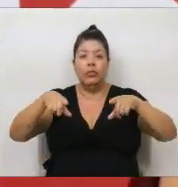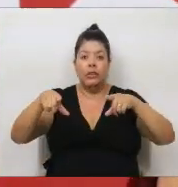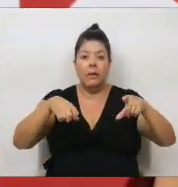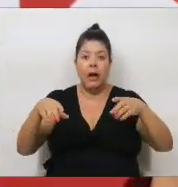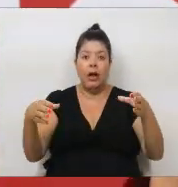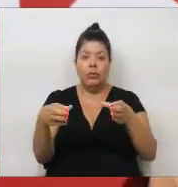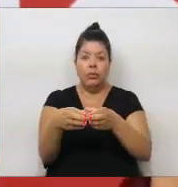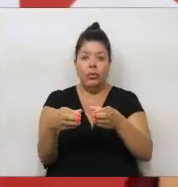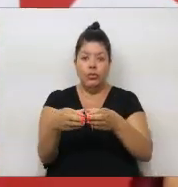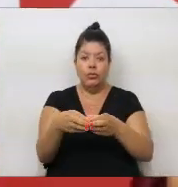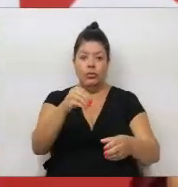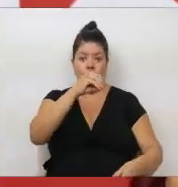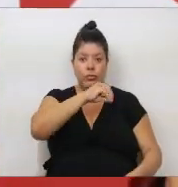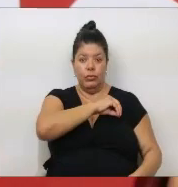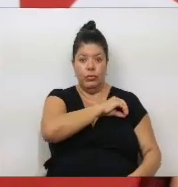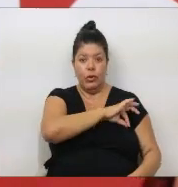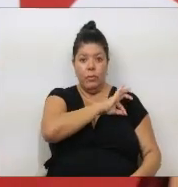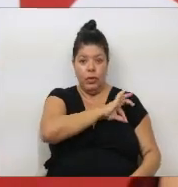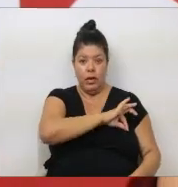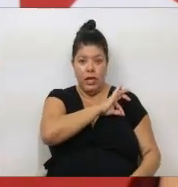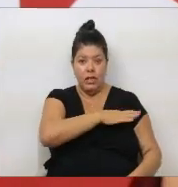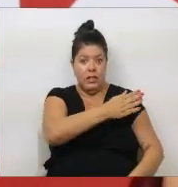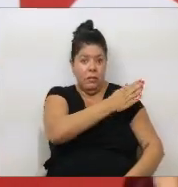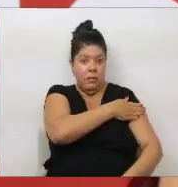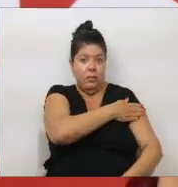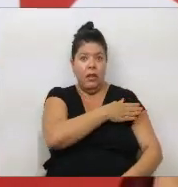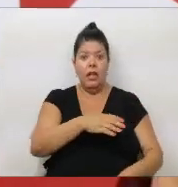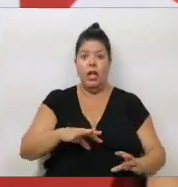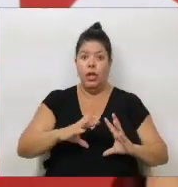com a Polícia Militar, com todos os órgãos